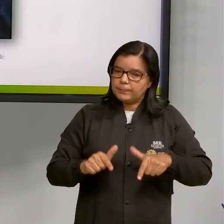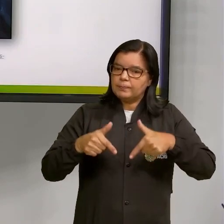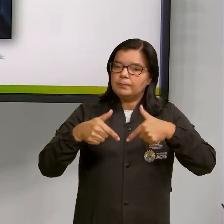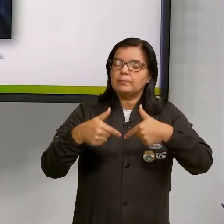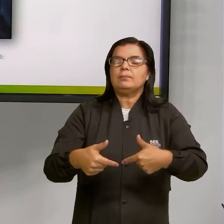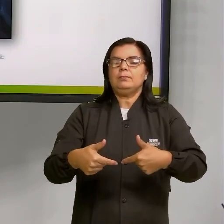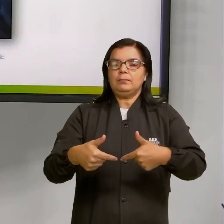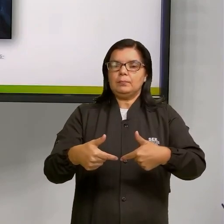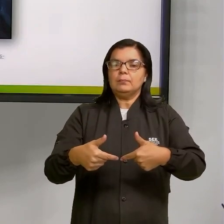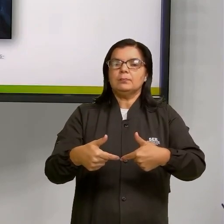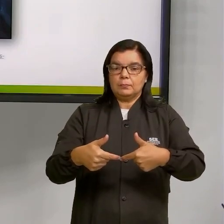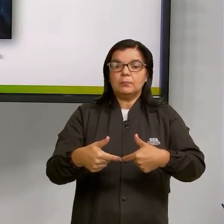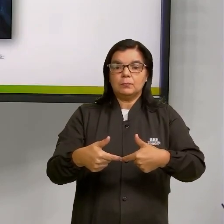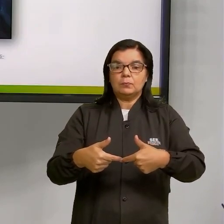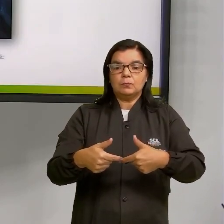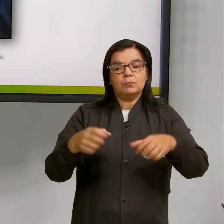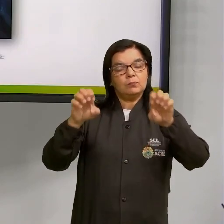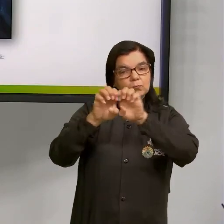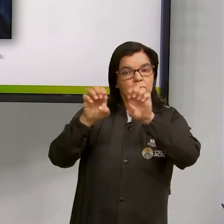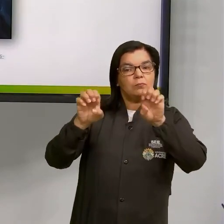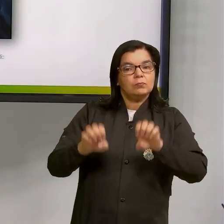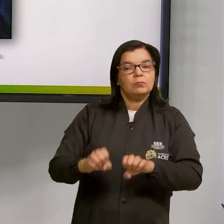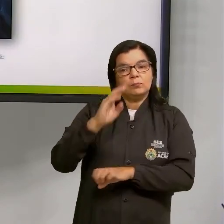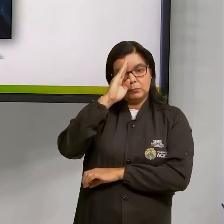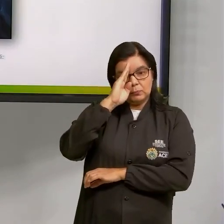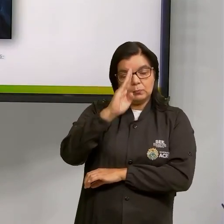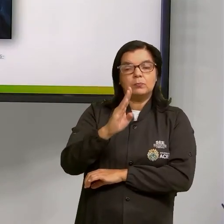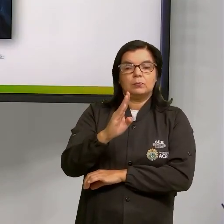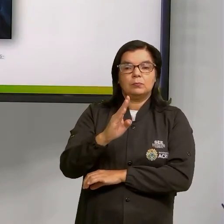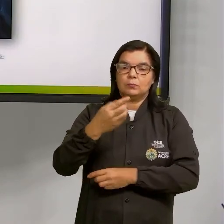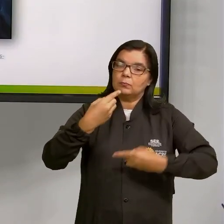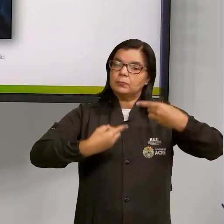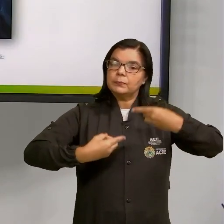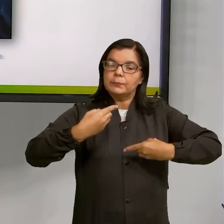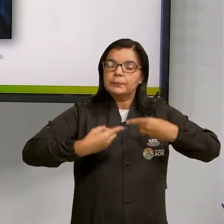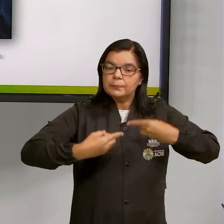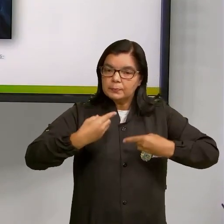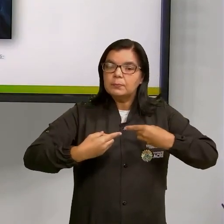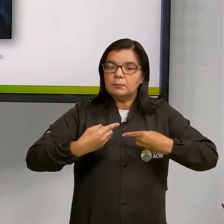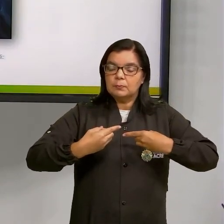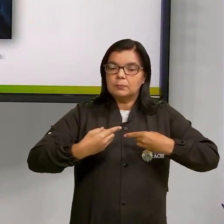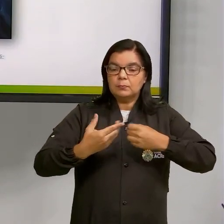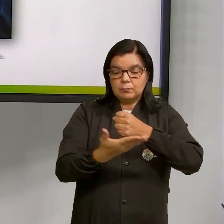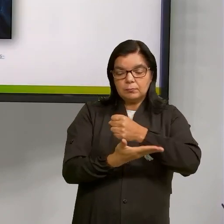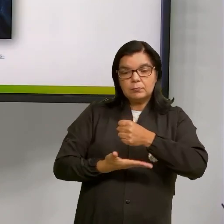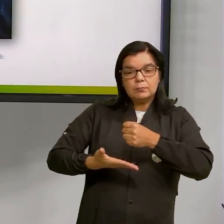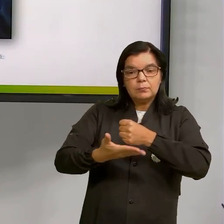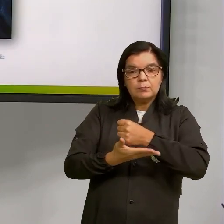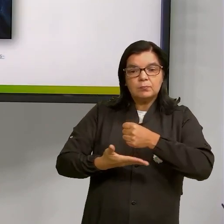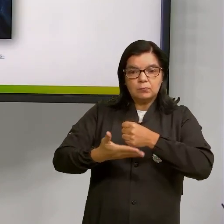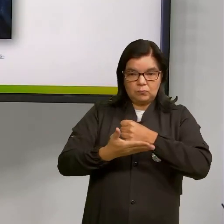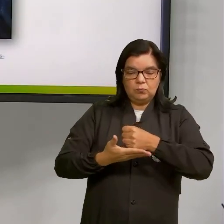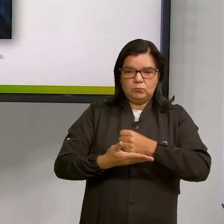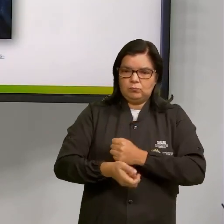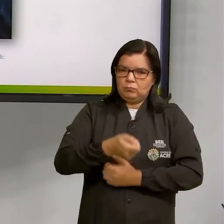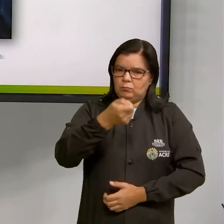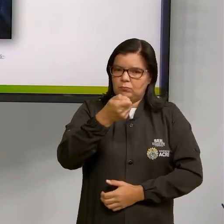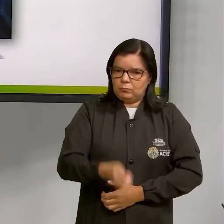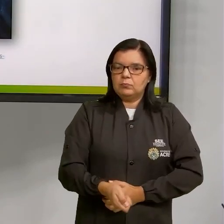enfrentaram, digamos assim, uma estrutura principalmente política, né, baseada num